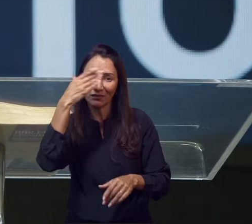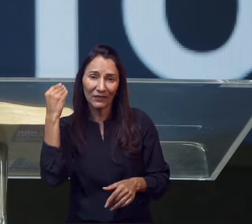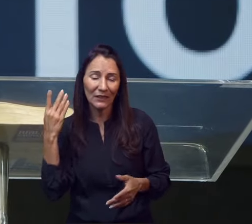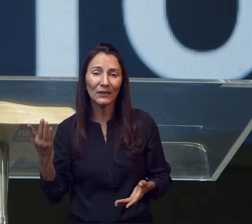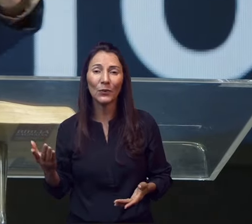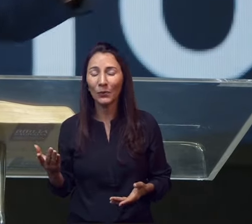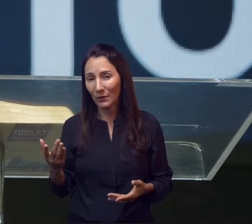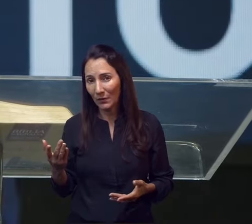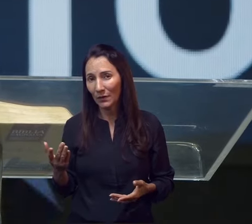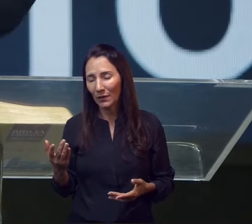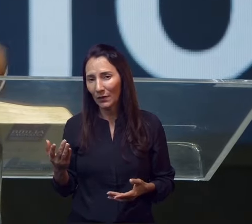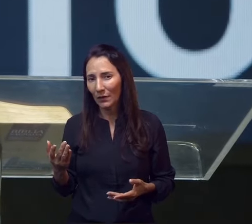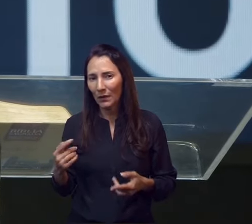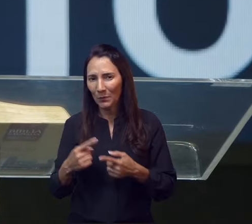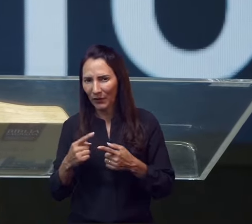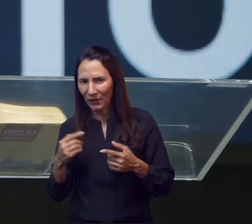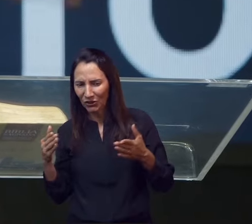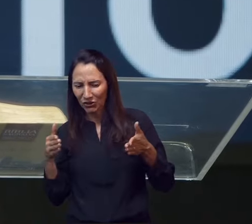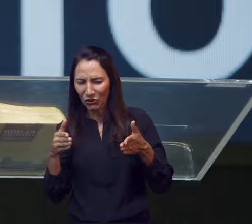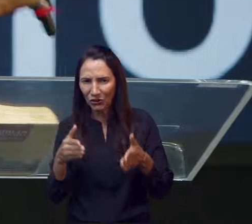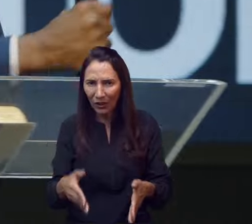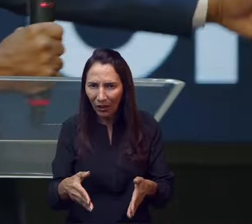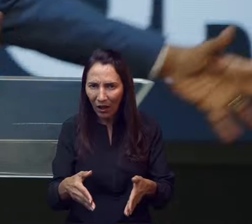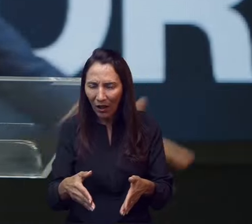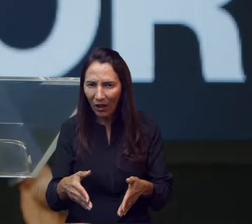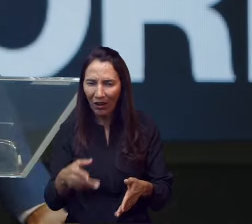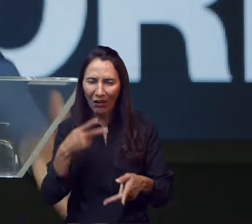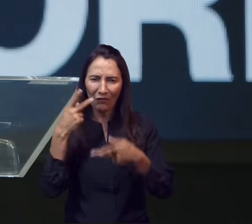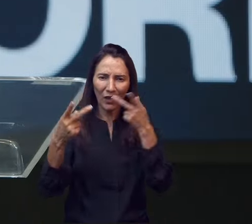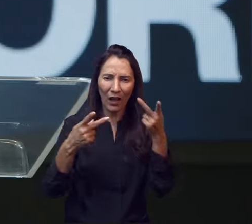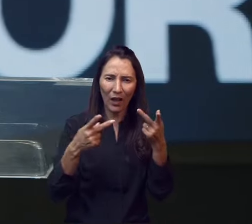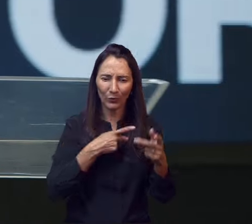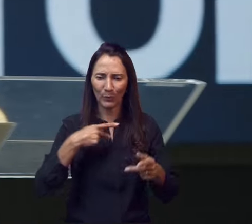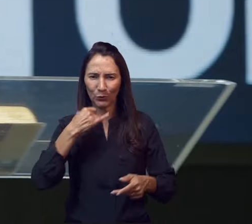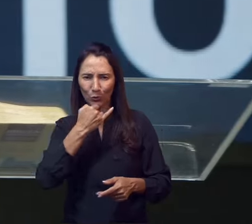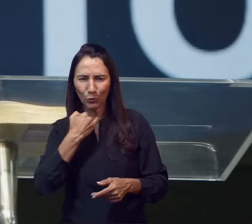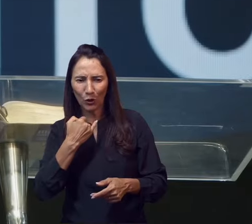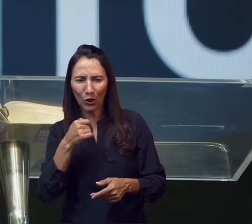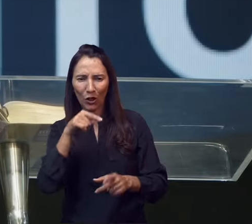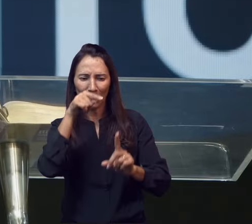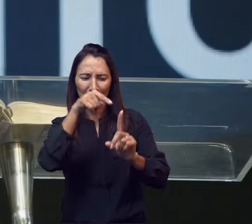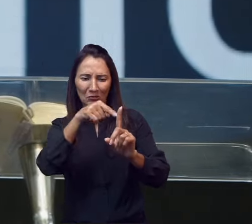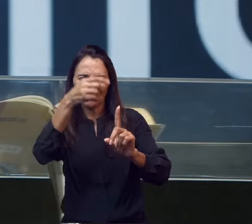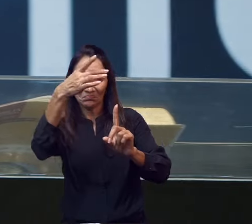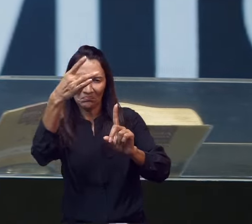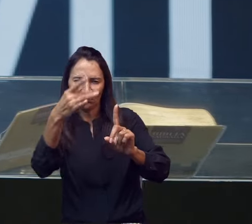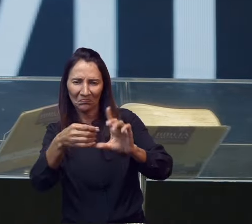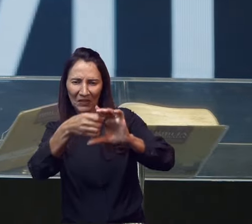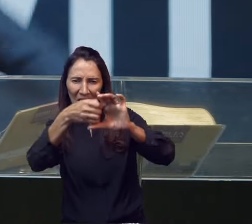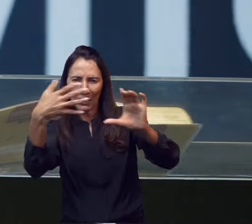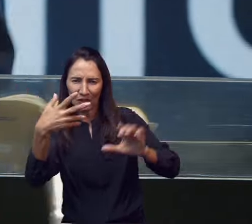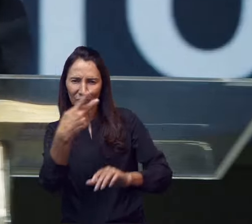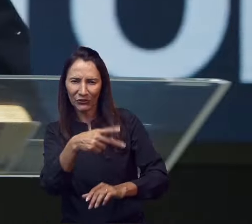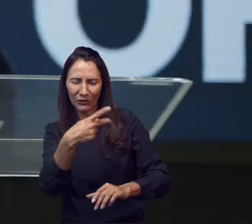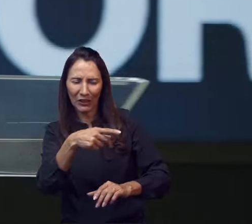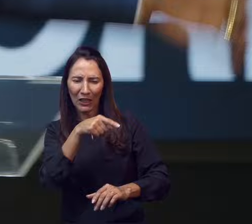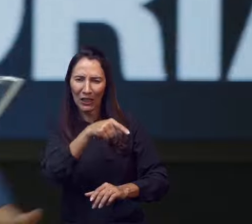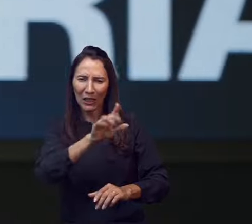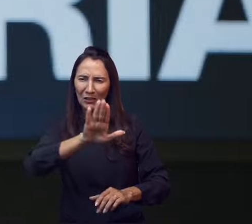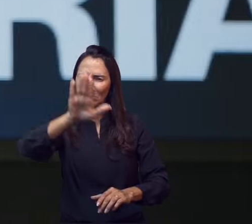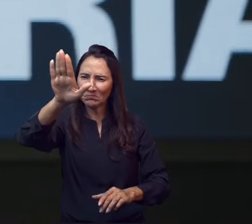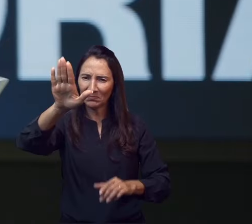porque chegar aqui falar do Pastor Jorge falar da benção que ele é falar das suas mãos tem dívidas falar